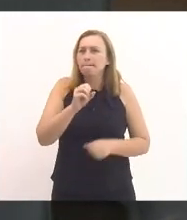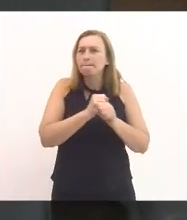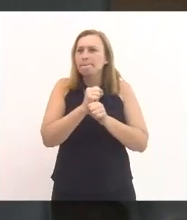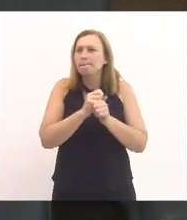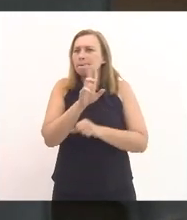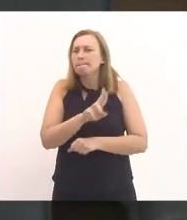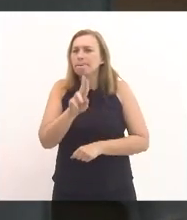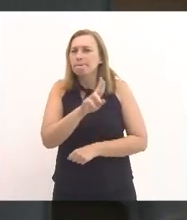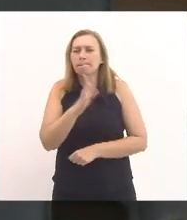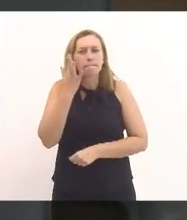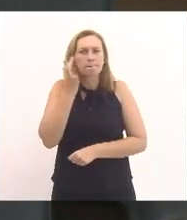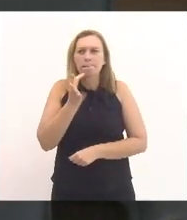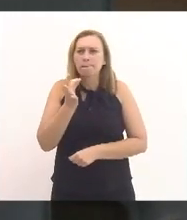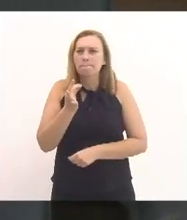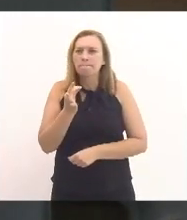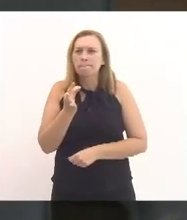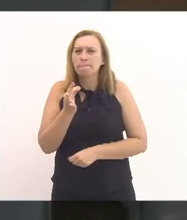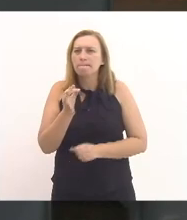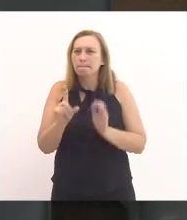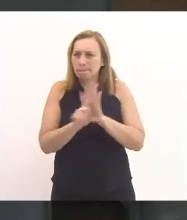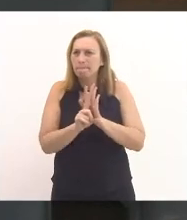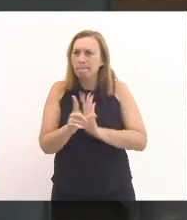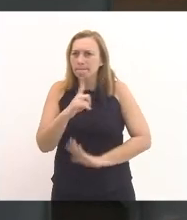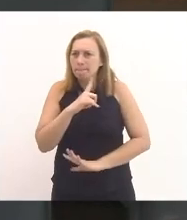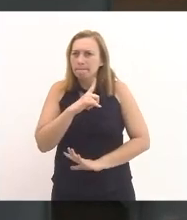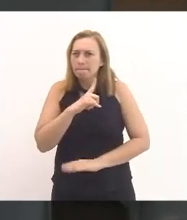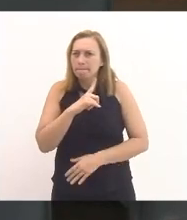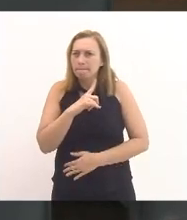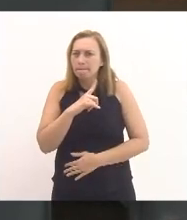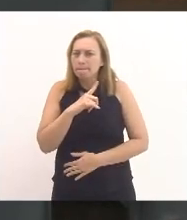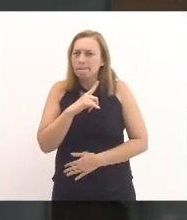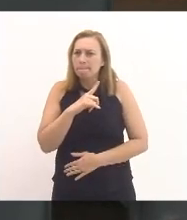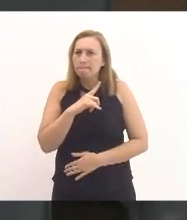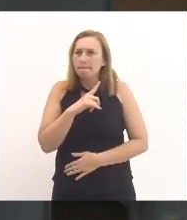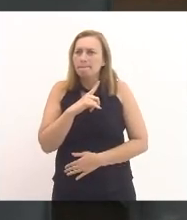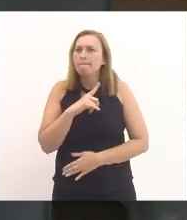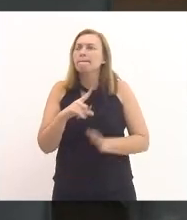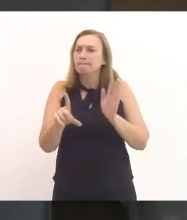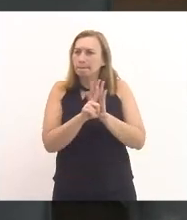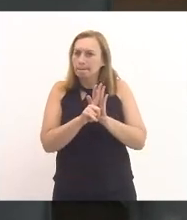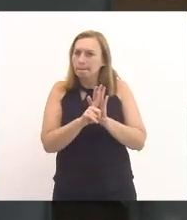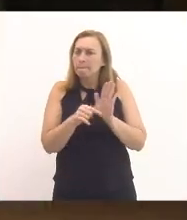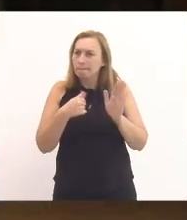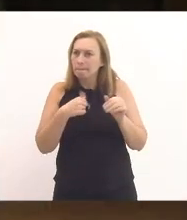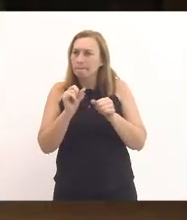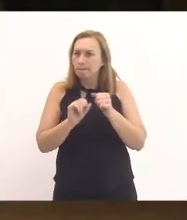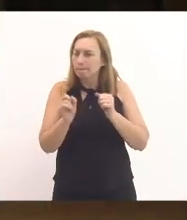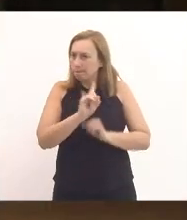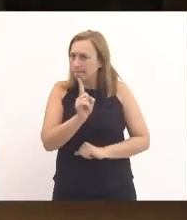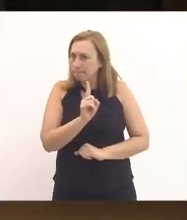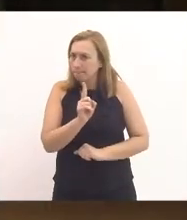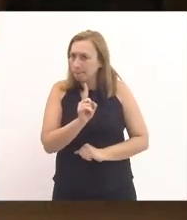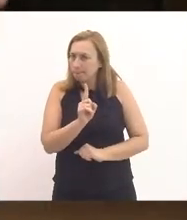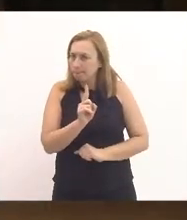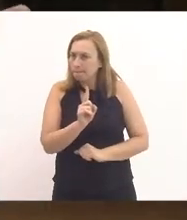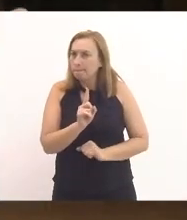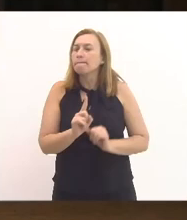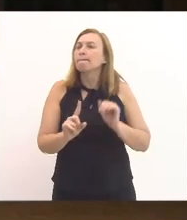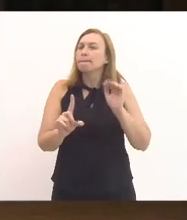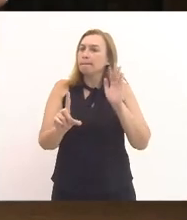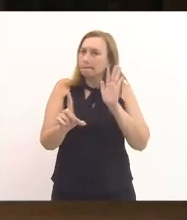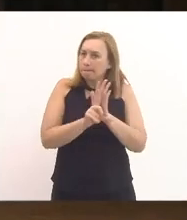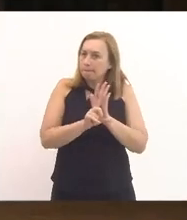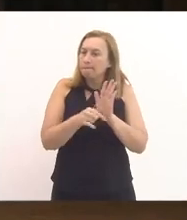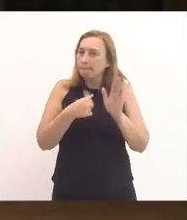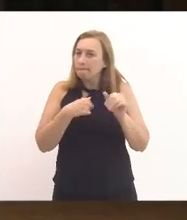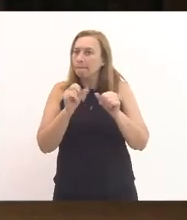uso e certamente Não entendi isso tá na lei e na lei que eu fiz não na lei a lei que